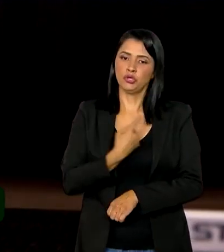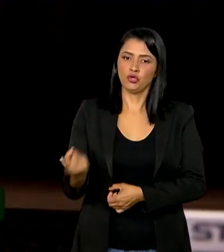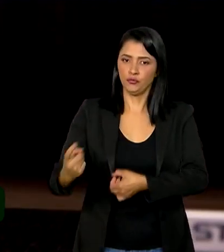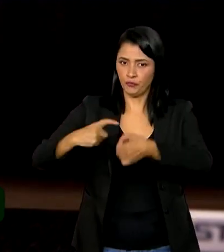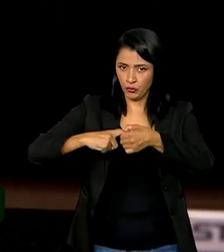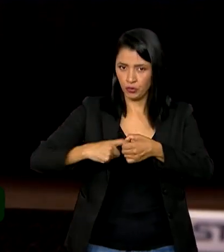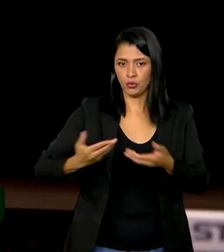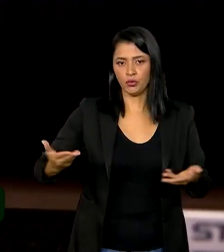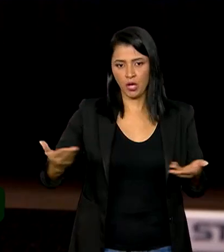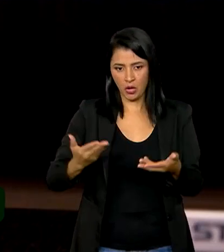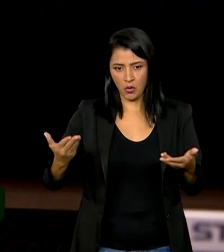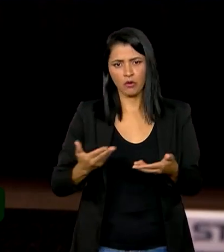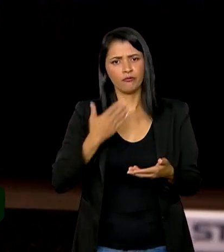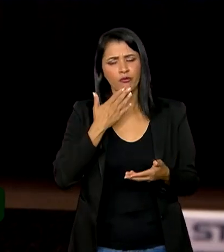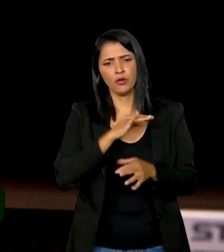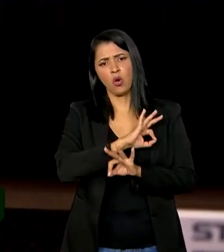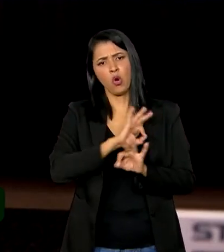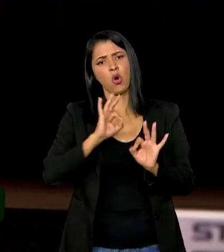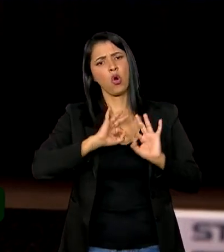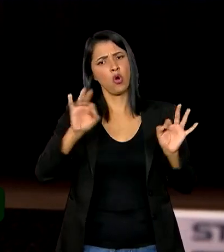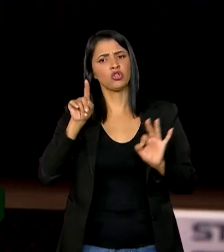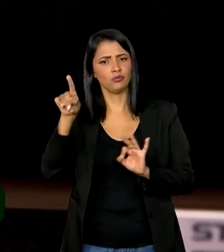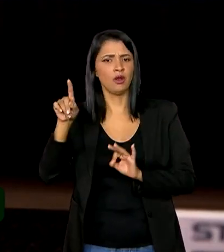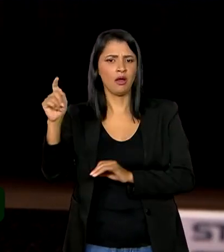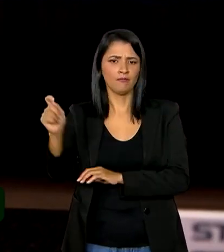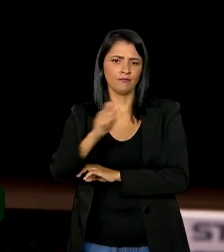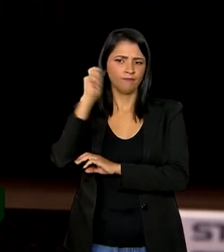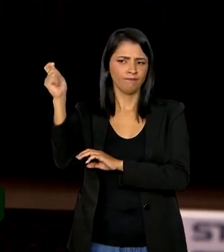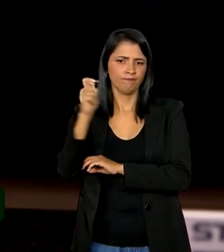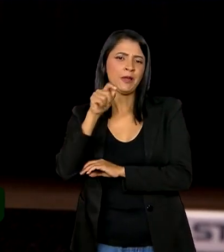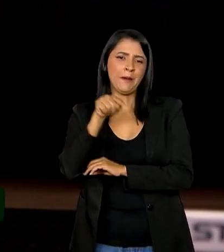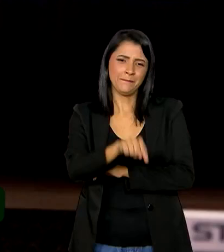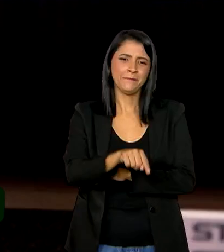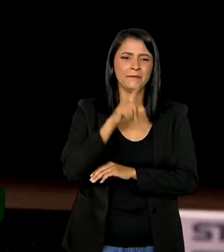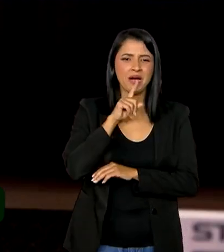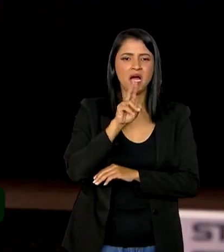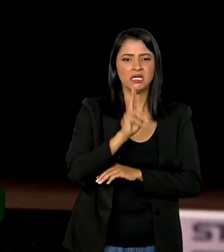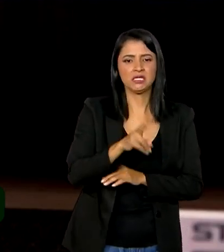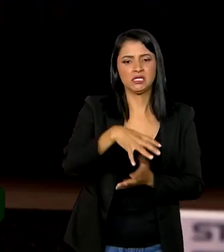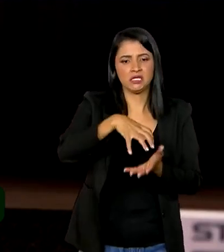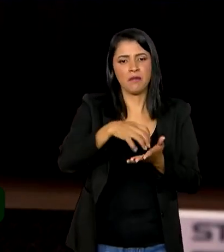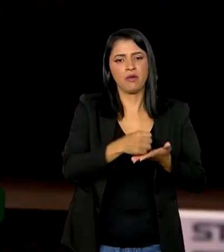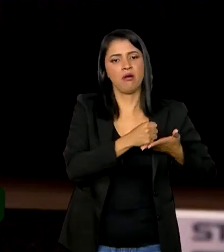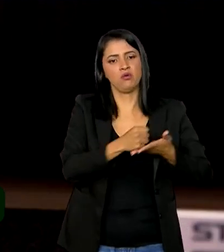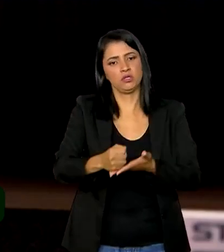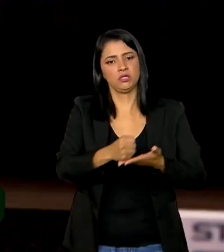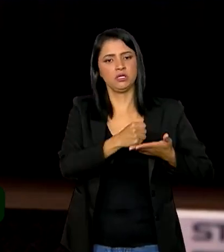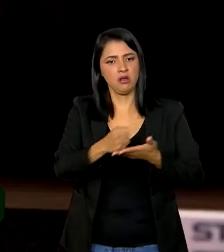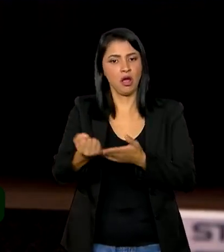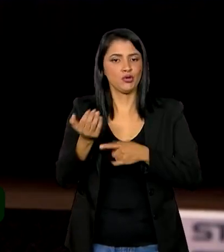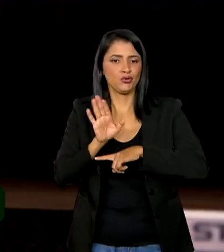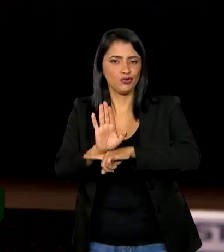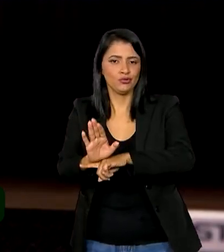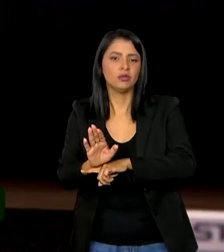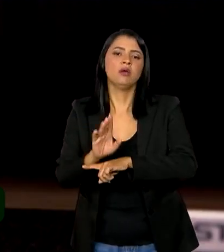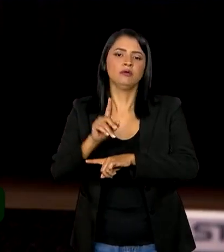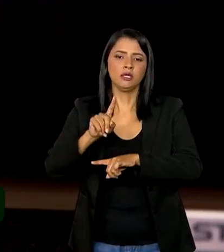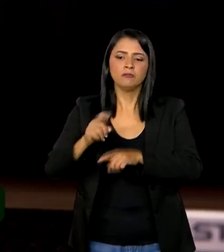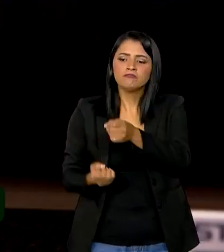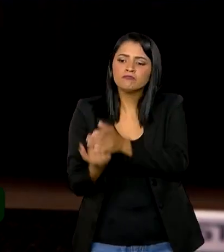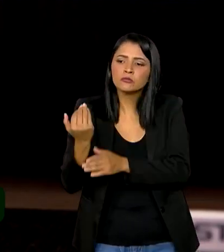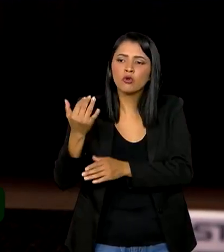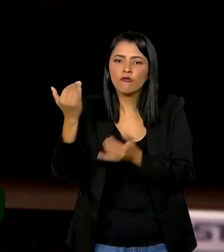com secretários dos estados mais afetados, seja pela